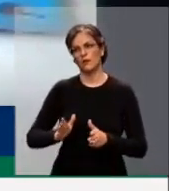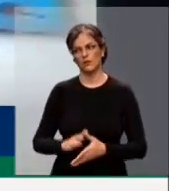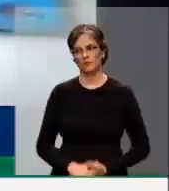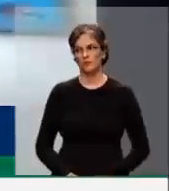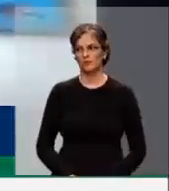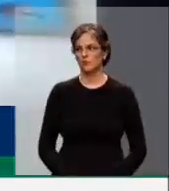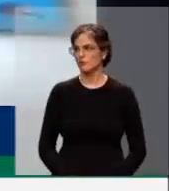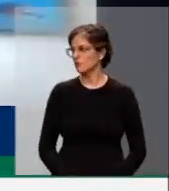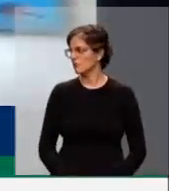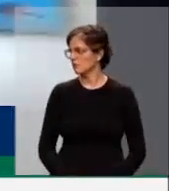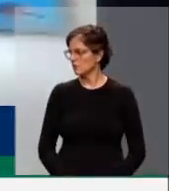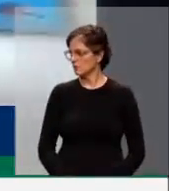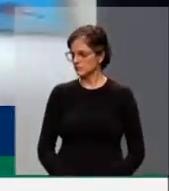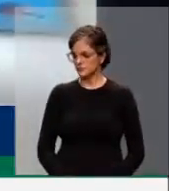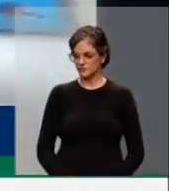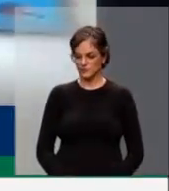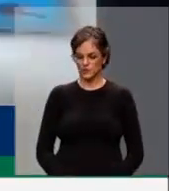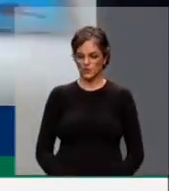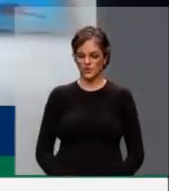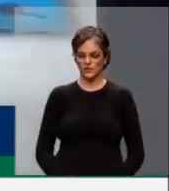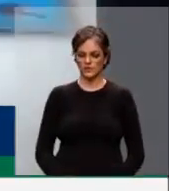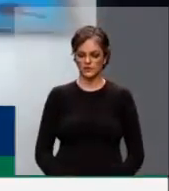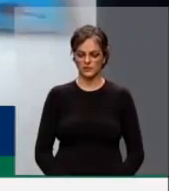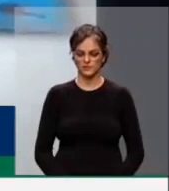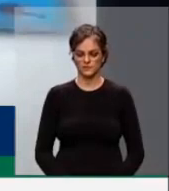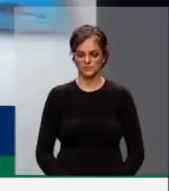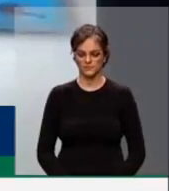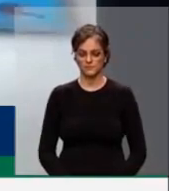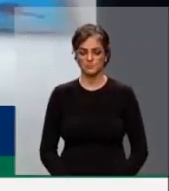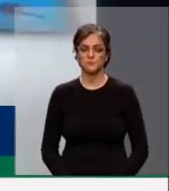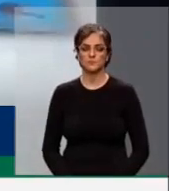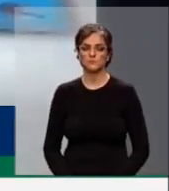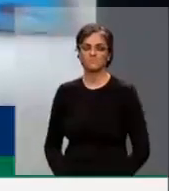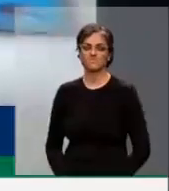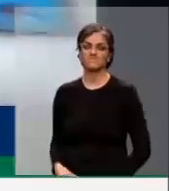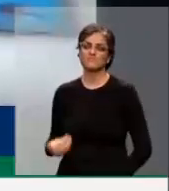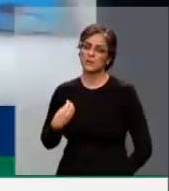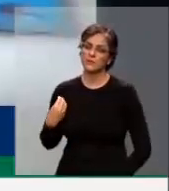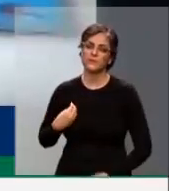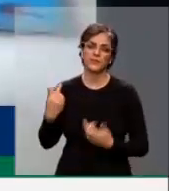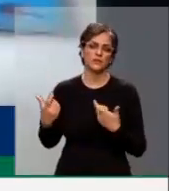e experienciar essa vivência da maternidade.